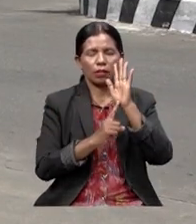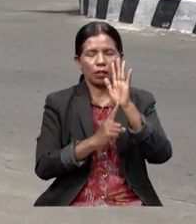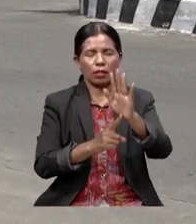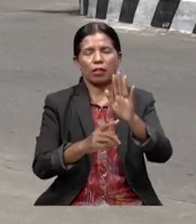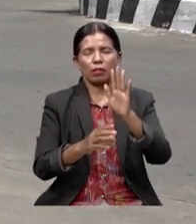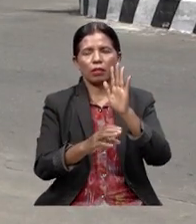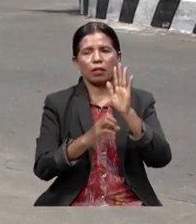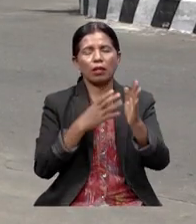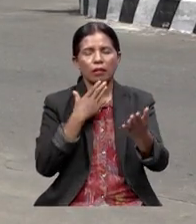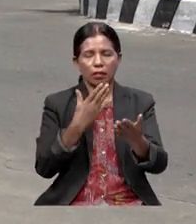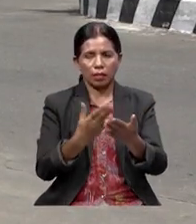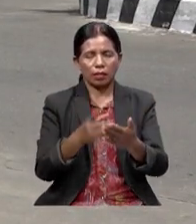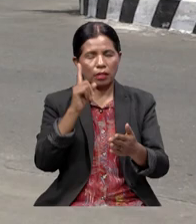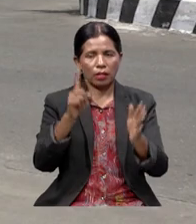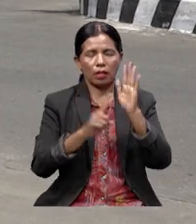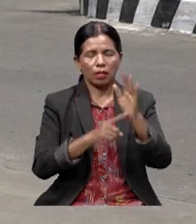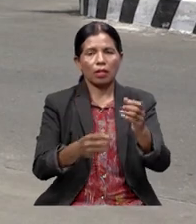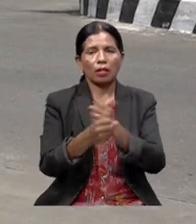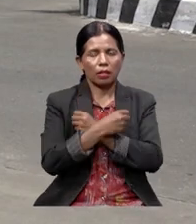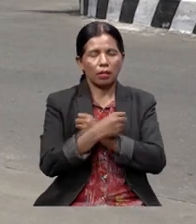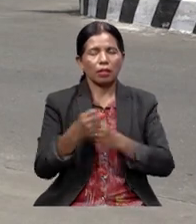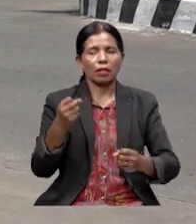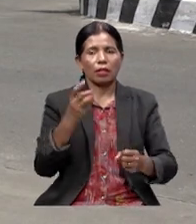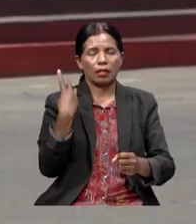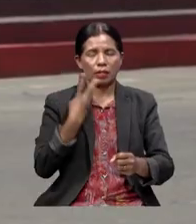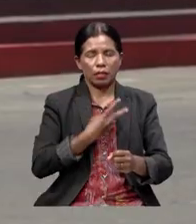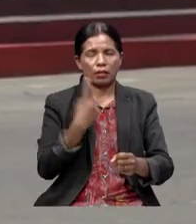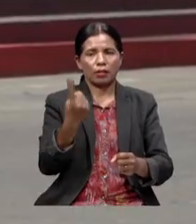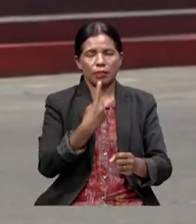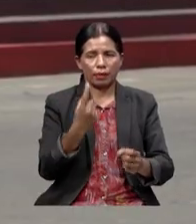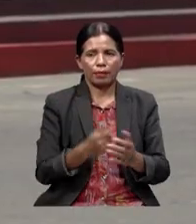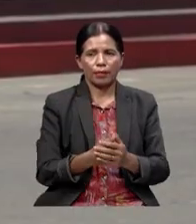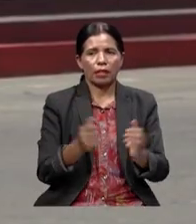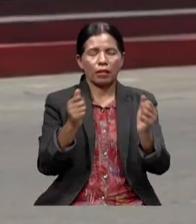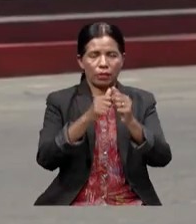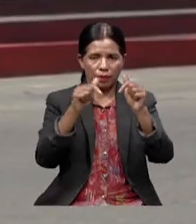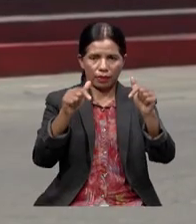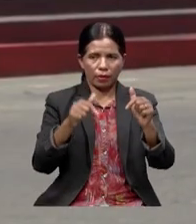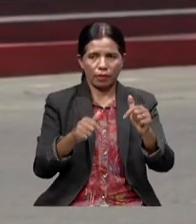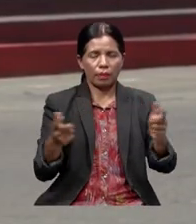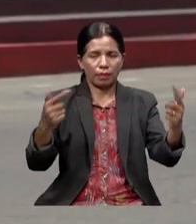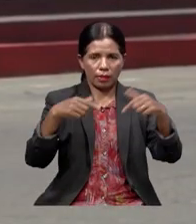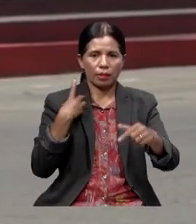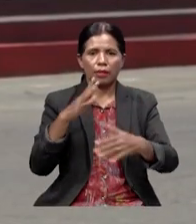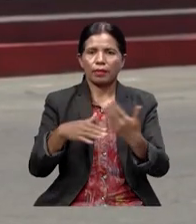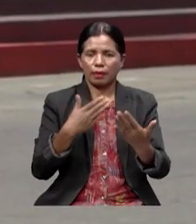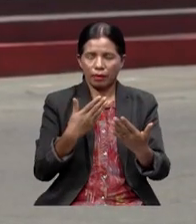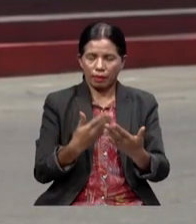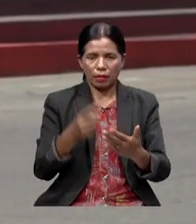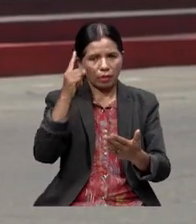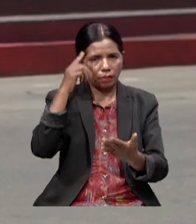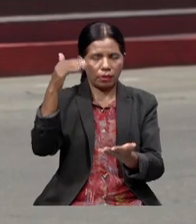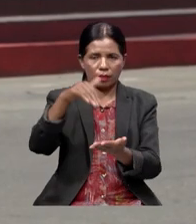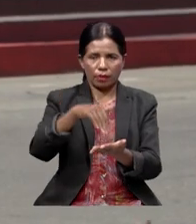ida, nebe sehakuak ita ba nafatin. Honune, mai ita hotu reflete